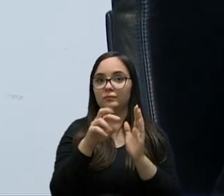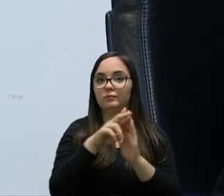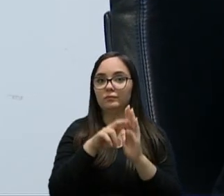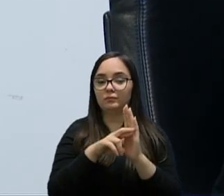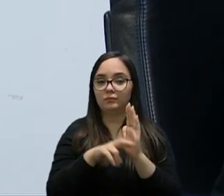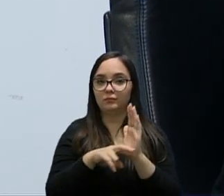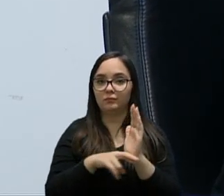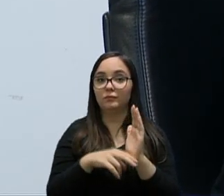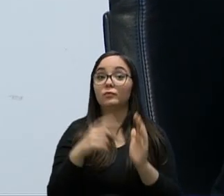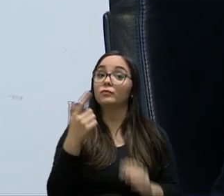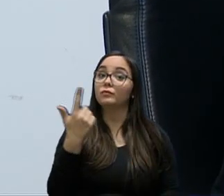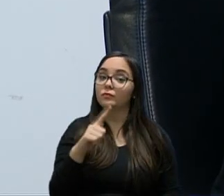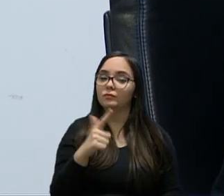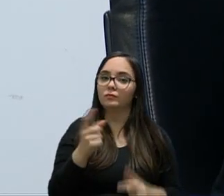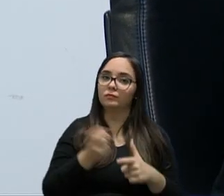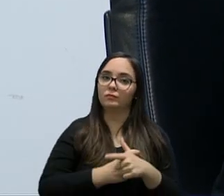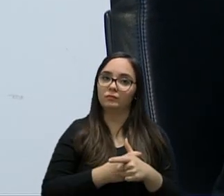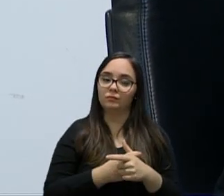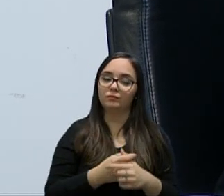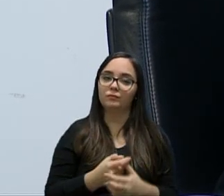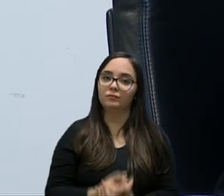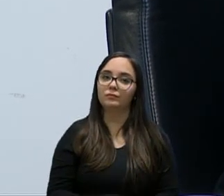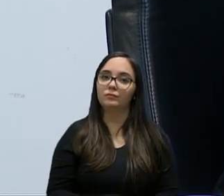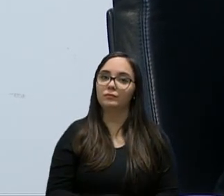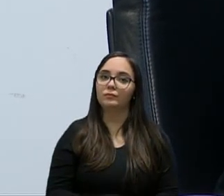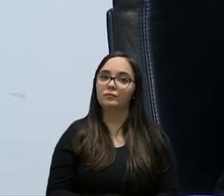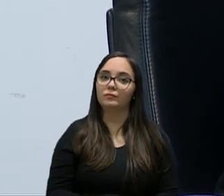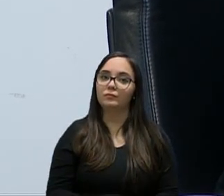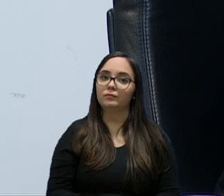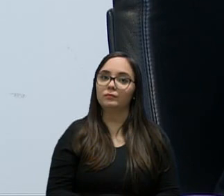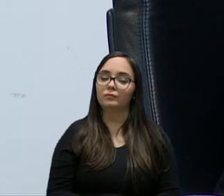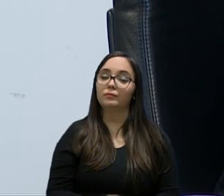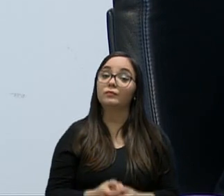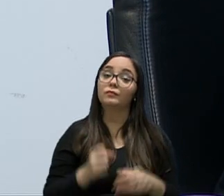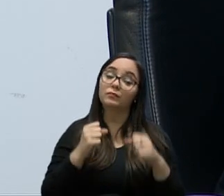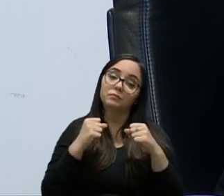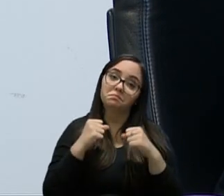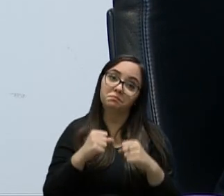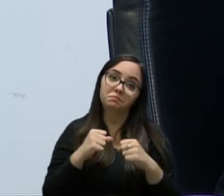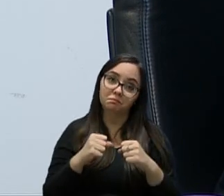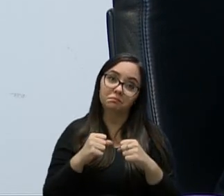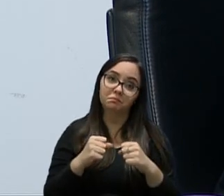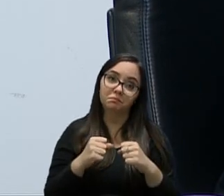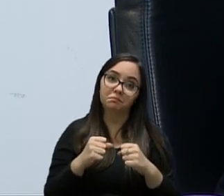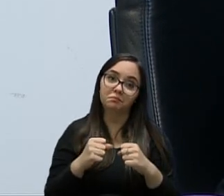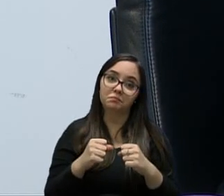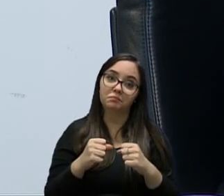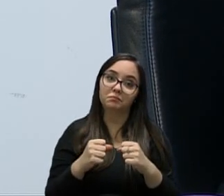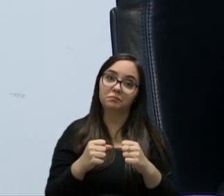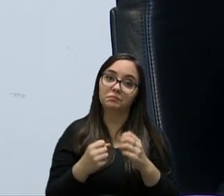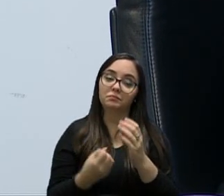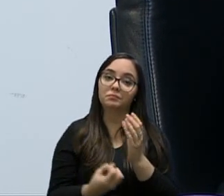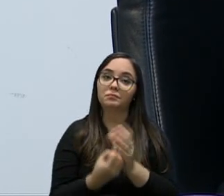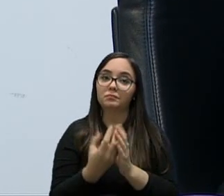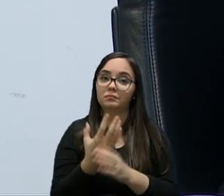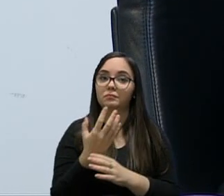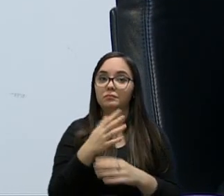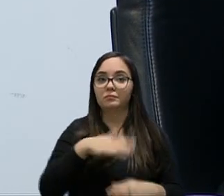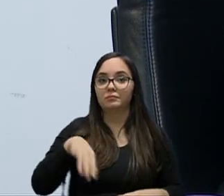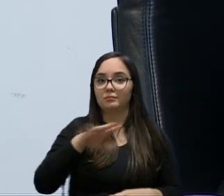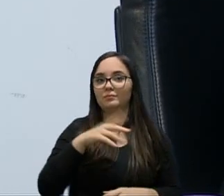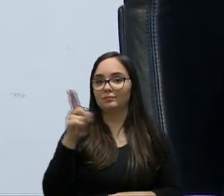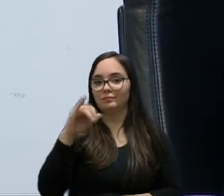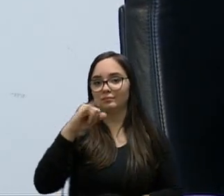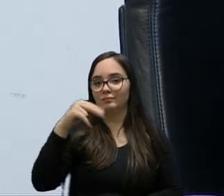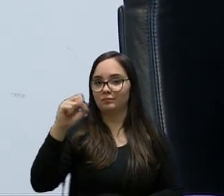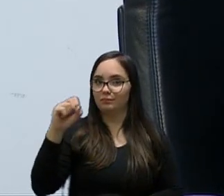social não possui déficit atuarial a ser relacionado e pode ser que a alíquota não poderá ser inferior a sólidos aplicados o regime geral